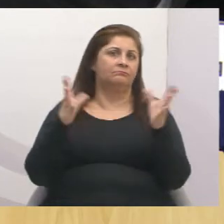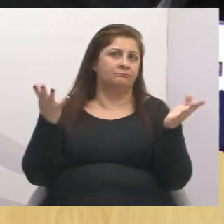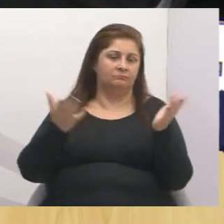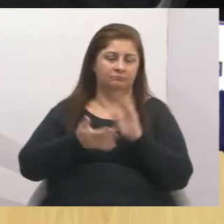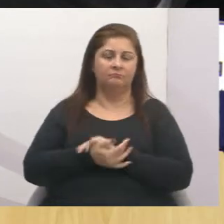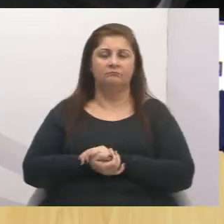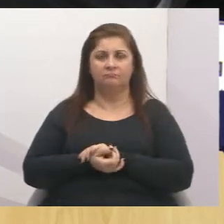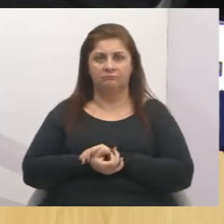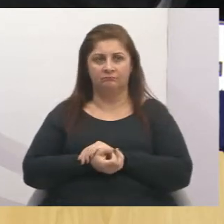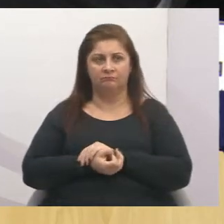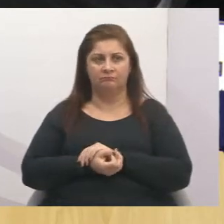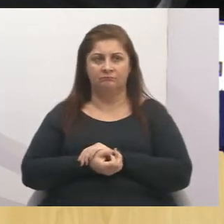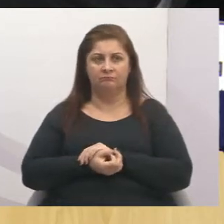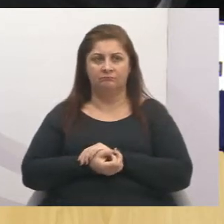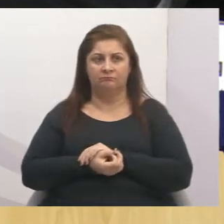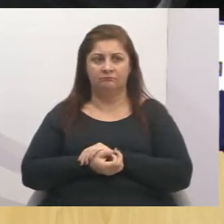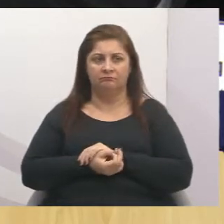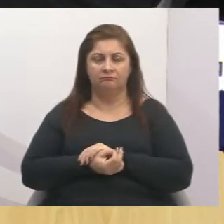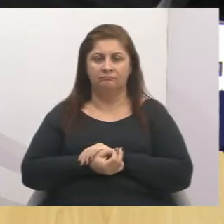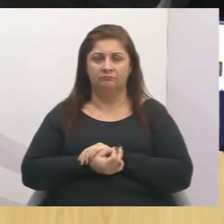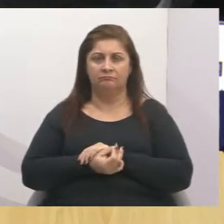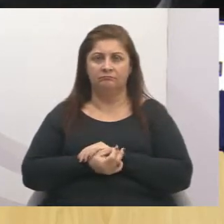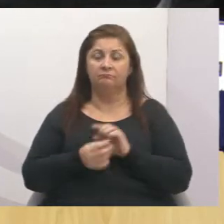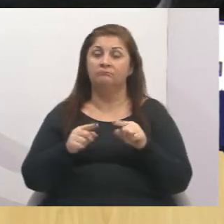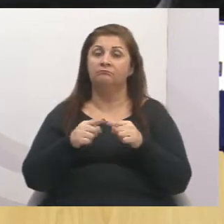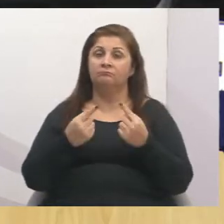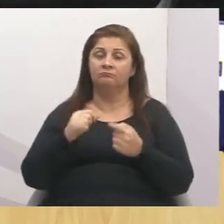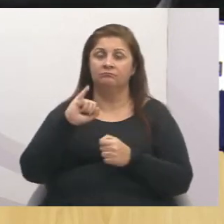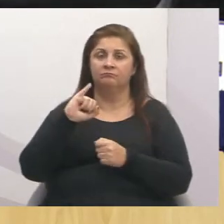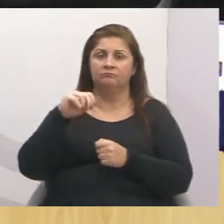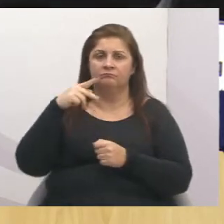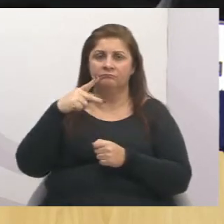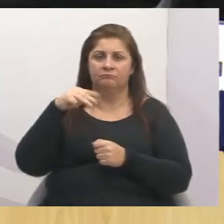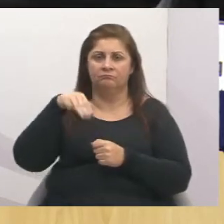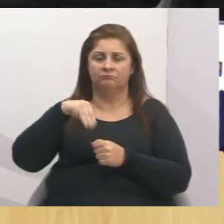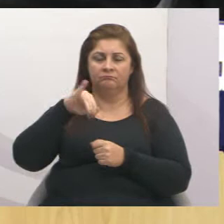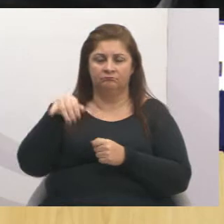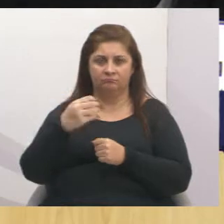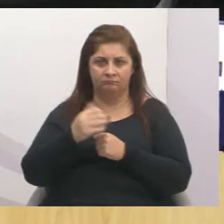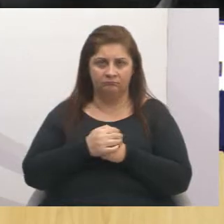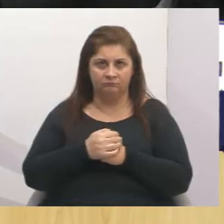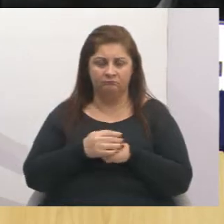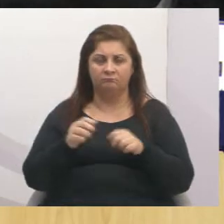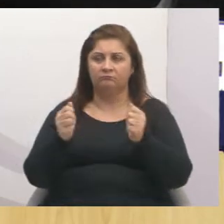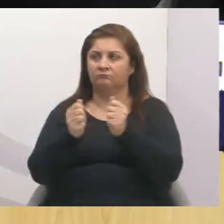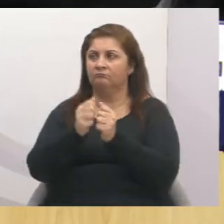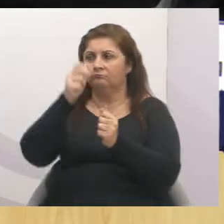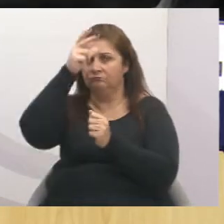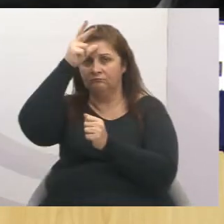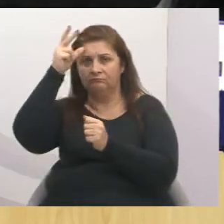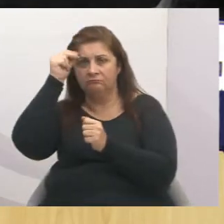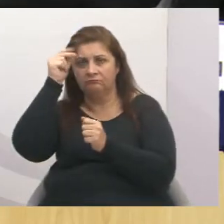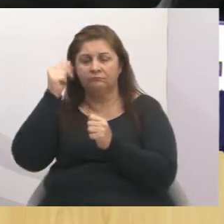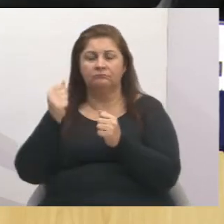essa questão, mas o Instituto, assim como o Executivo, a gente procurou ser o